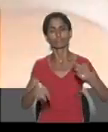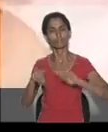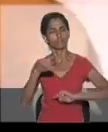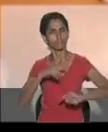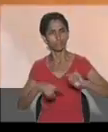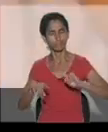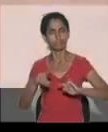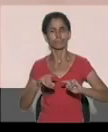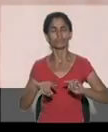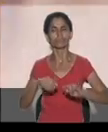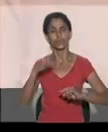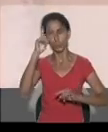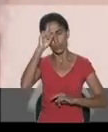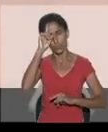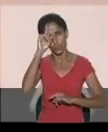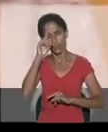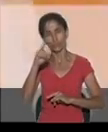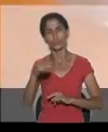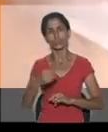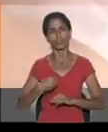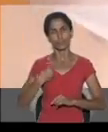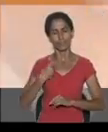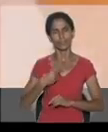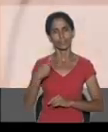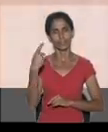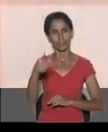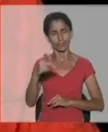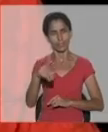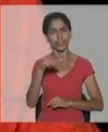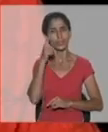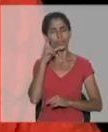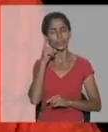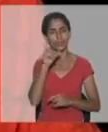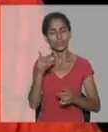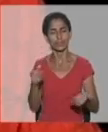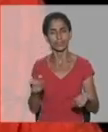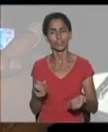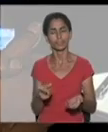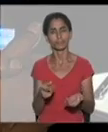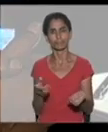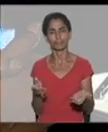cotidiano, ao tocar o seu dia a dia, consegue